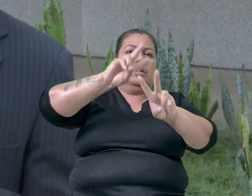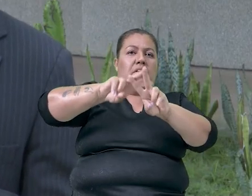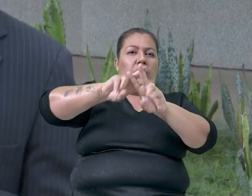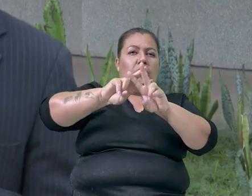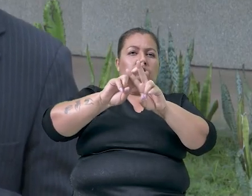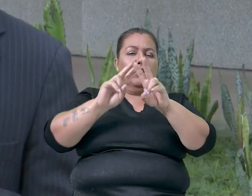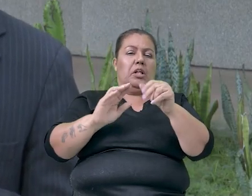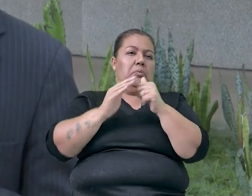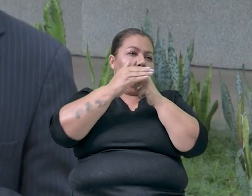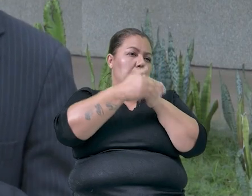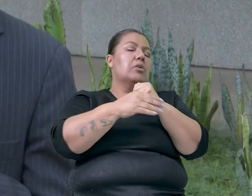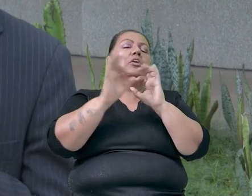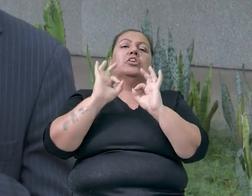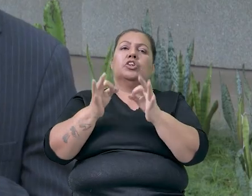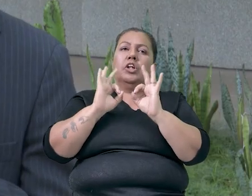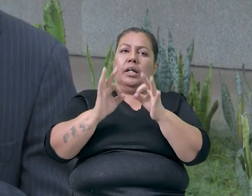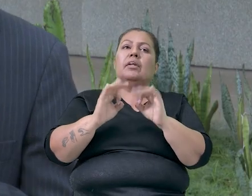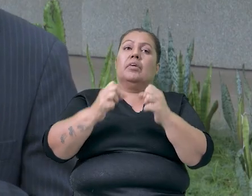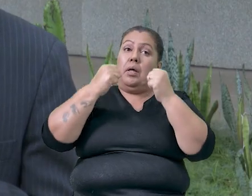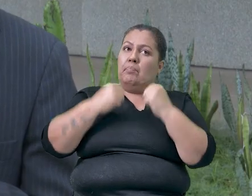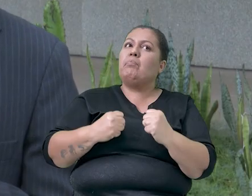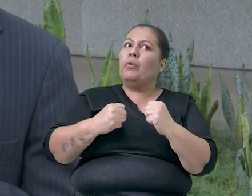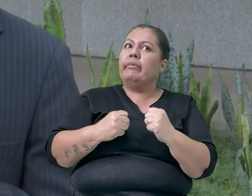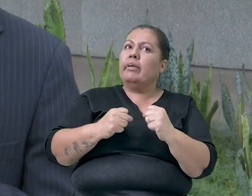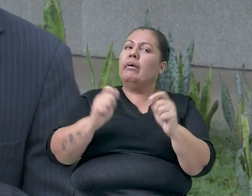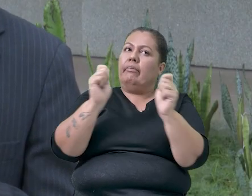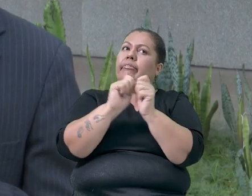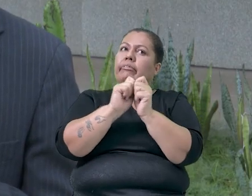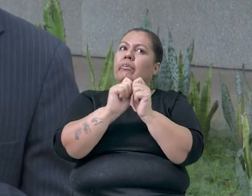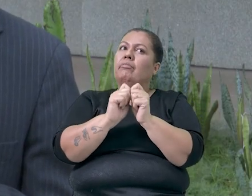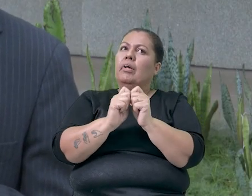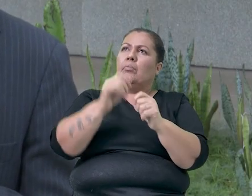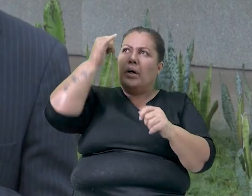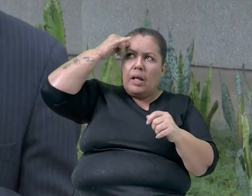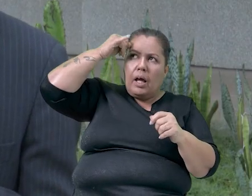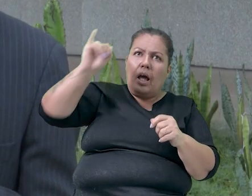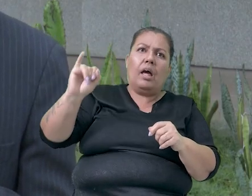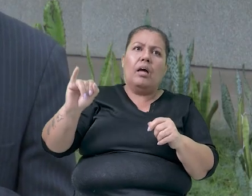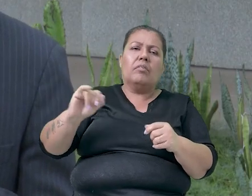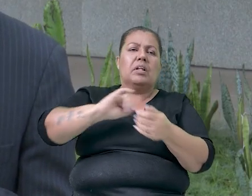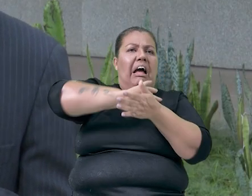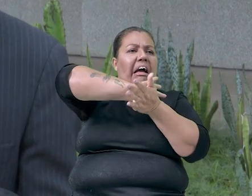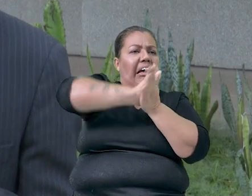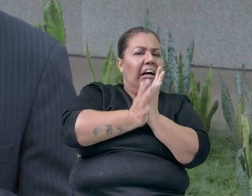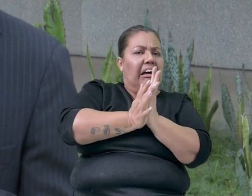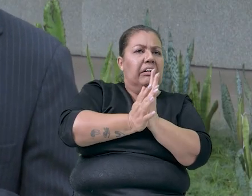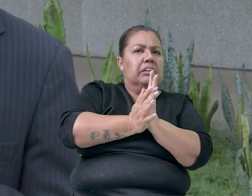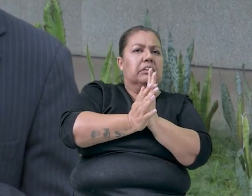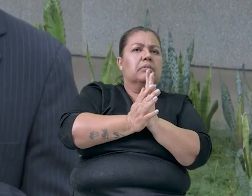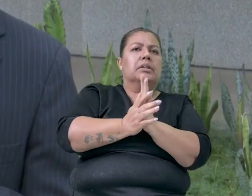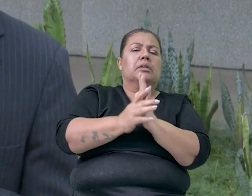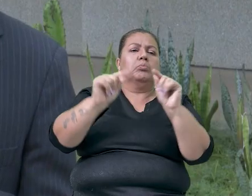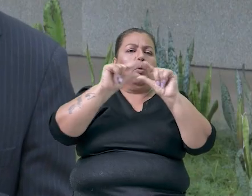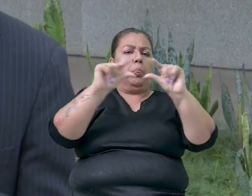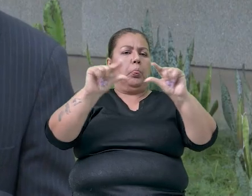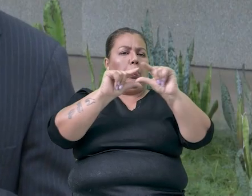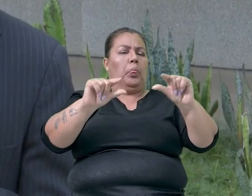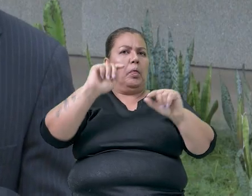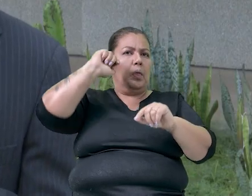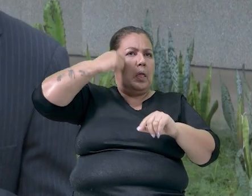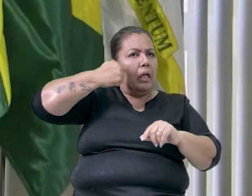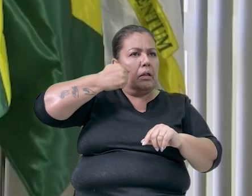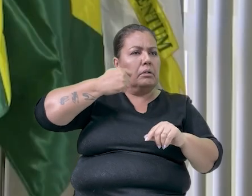já que deveria e poderia ter agido para evitar a disseminação de mensagens racistas, excluindo-as